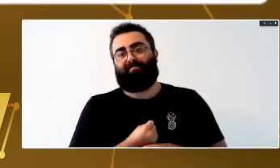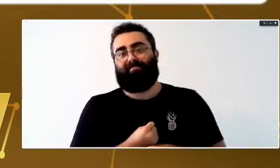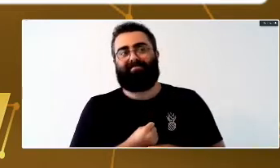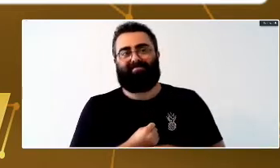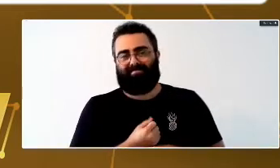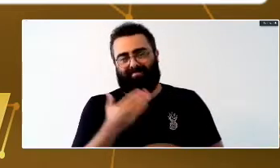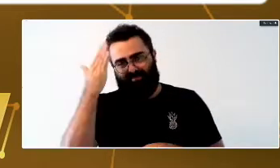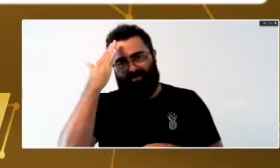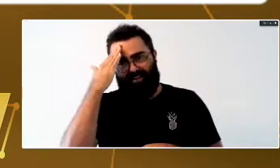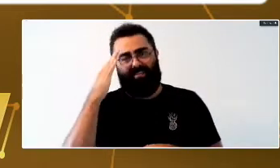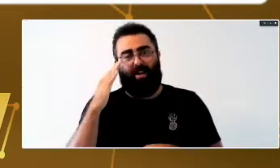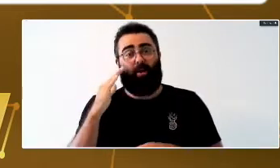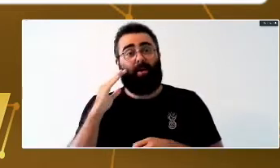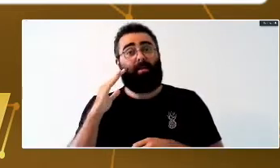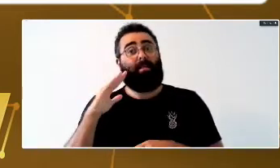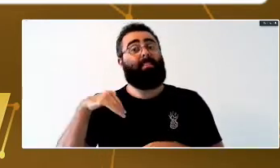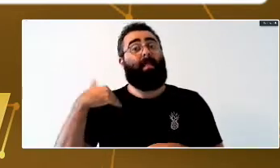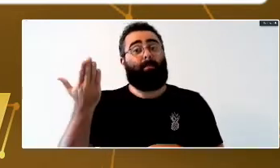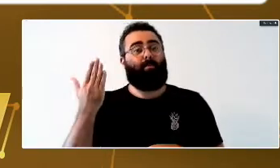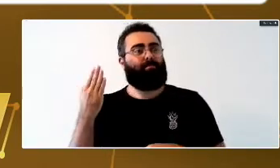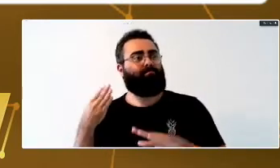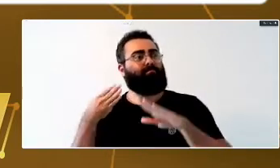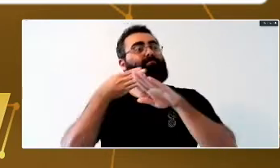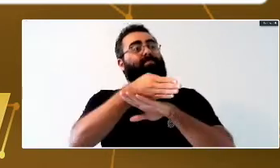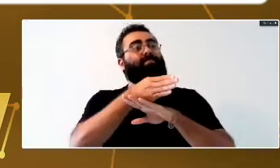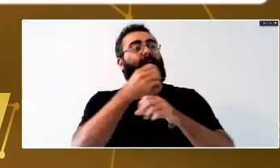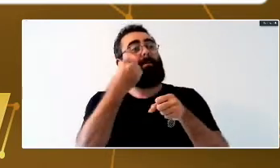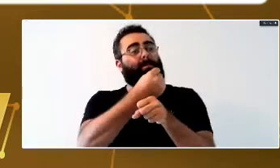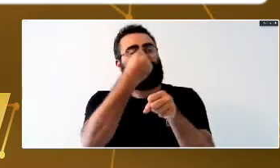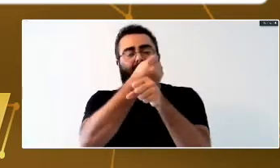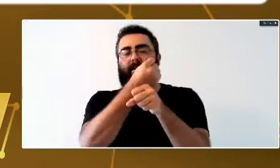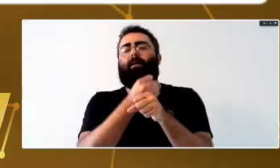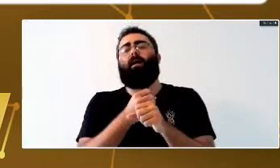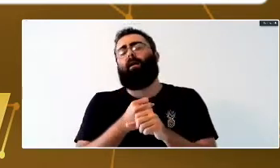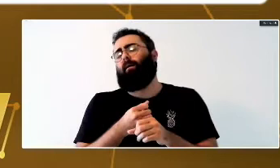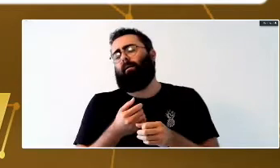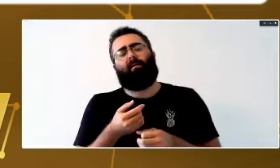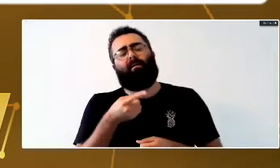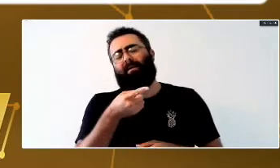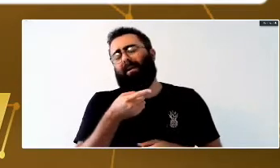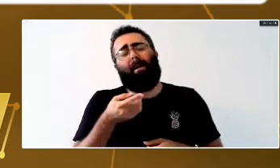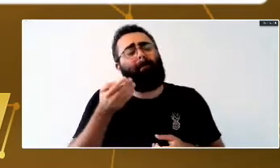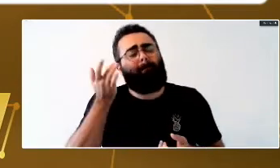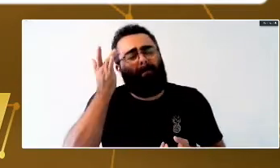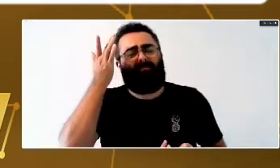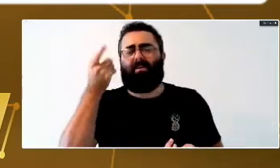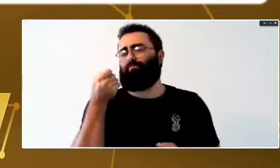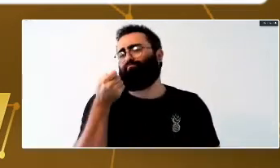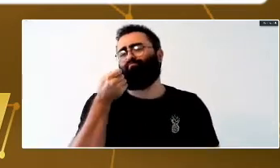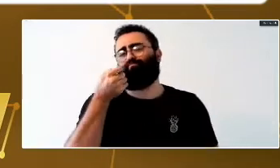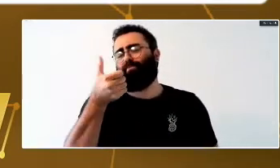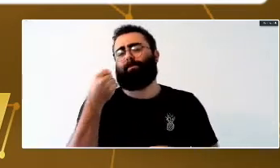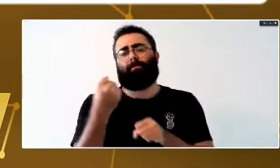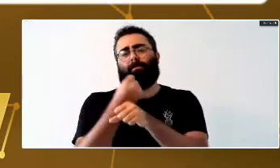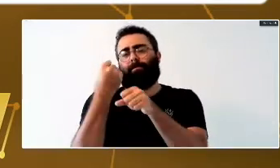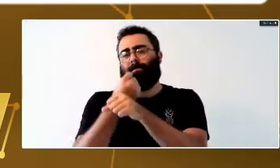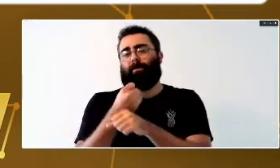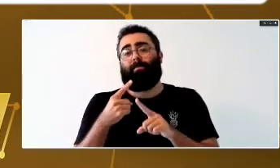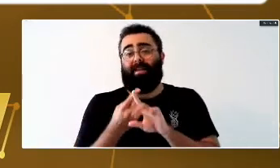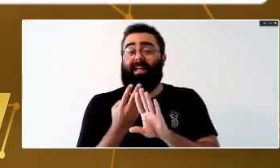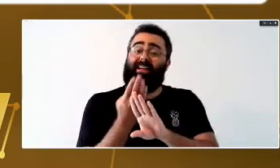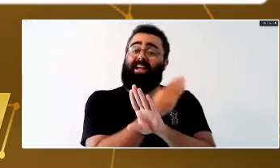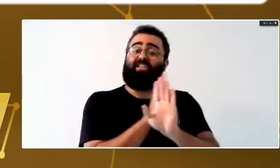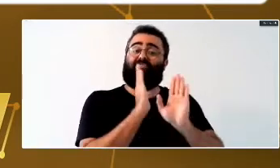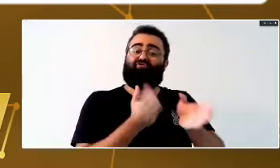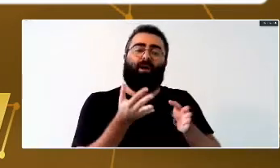de implantação, o nosso empreendimento ele esteja cada vez mais próximo do que seria o as-built de construção.